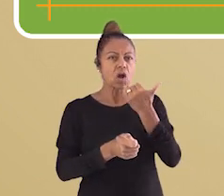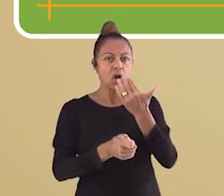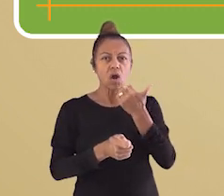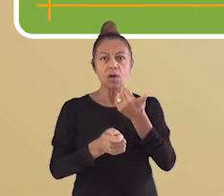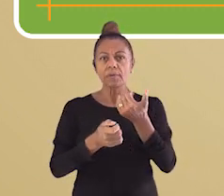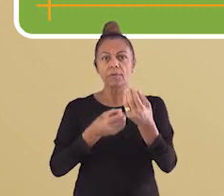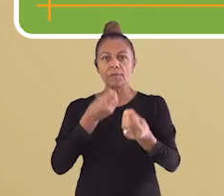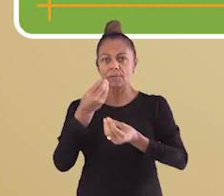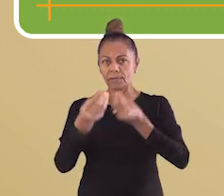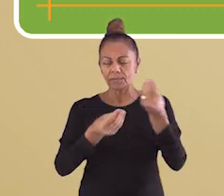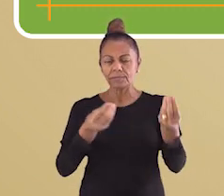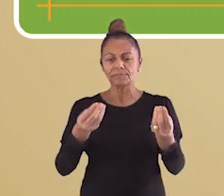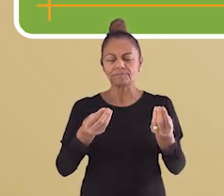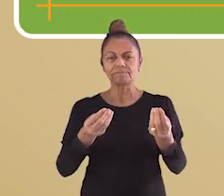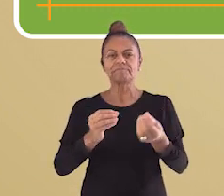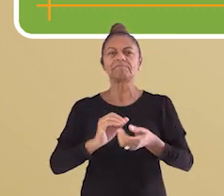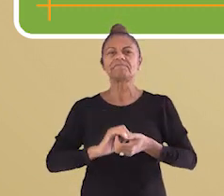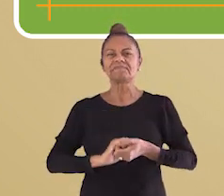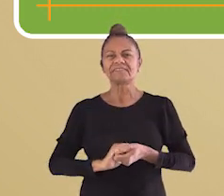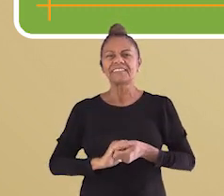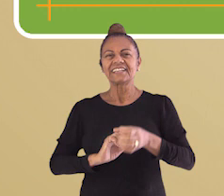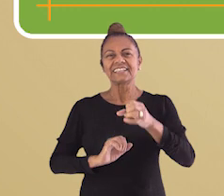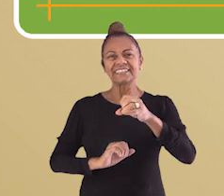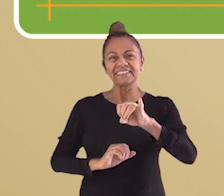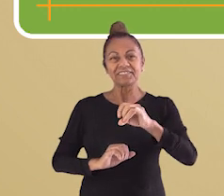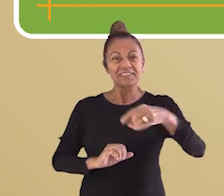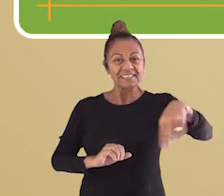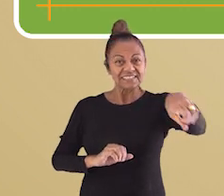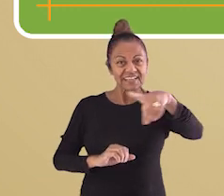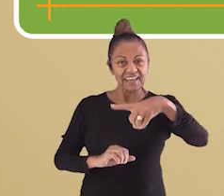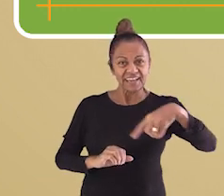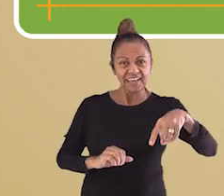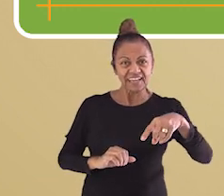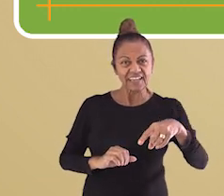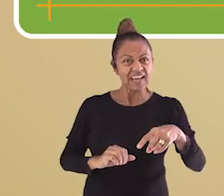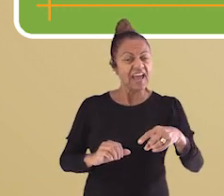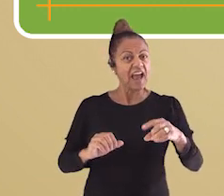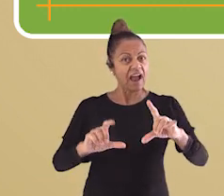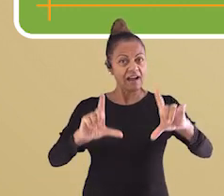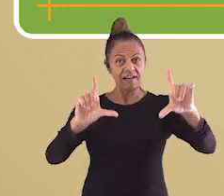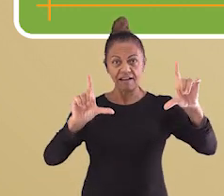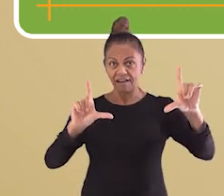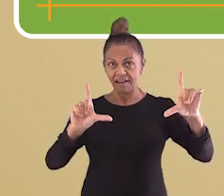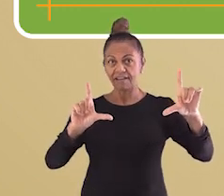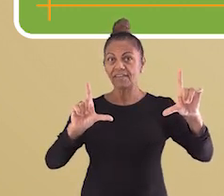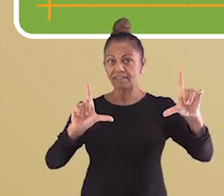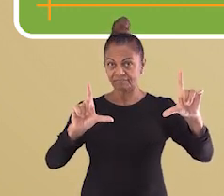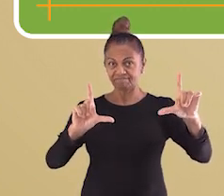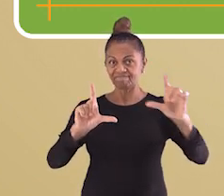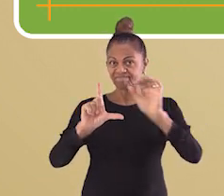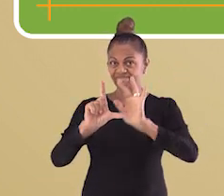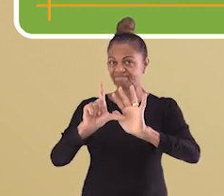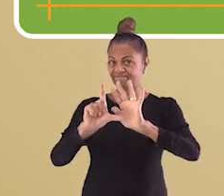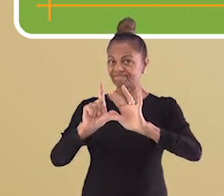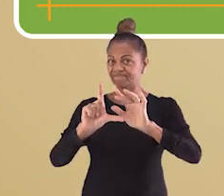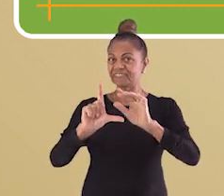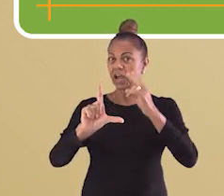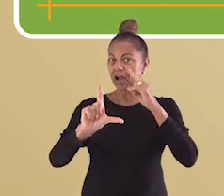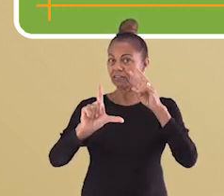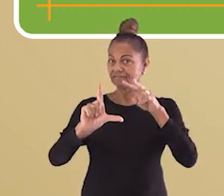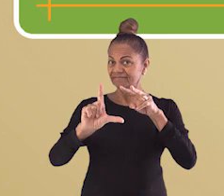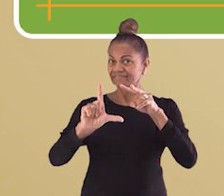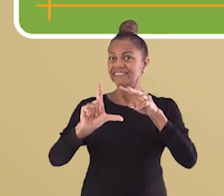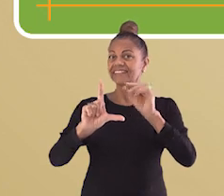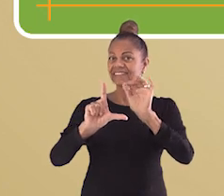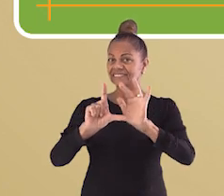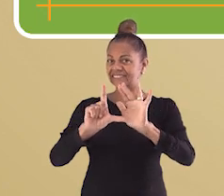gente, não esqueça de registrar sua presença, porque o QR Code está aqui na tela. Aponte a câmera do seu celular para ele e marque presença com a gente, ok?